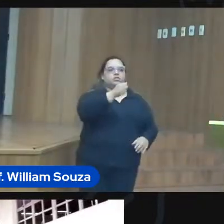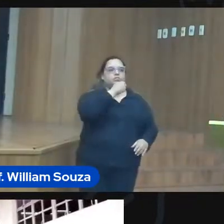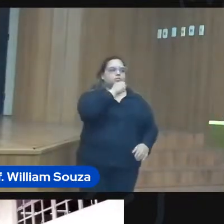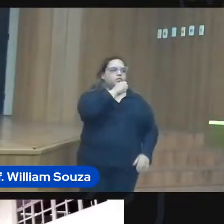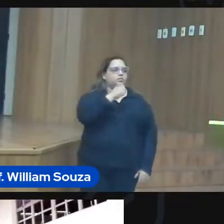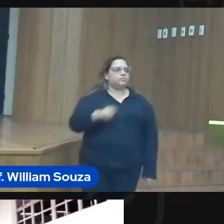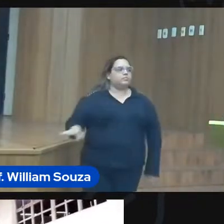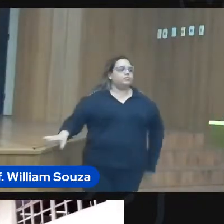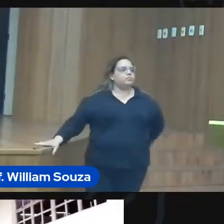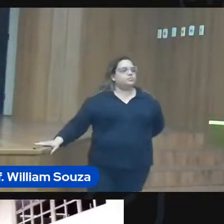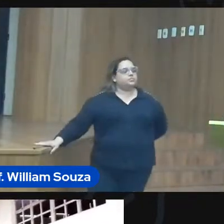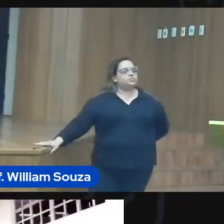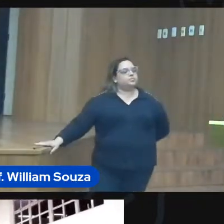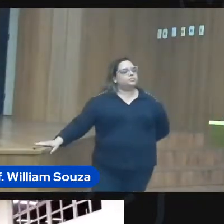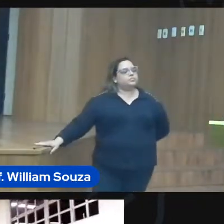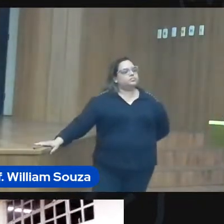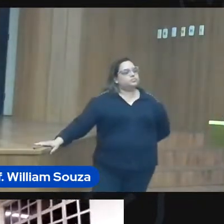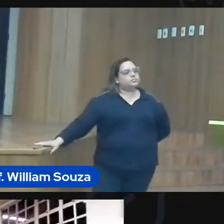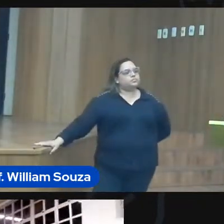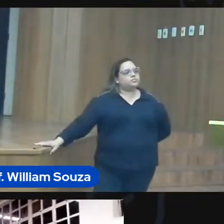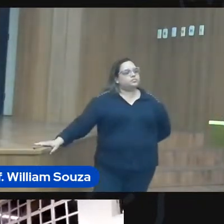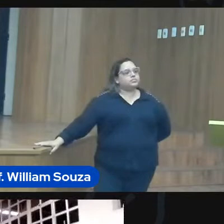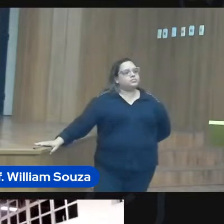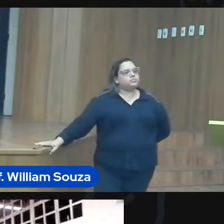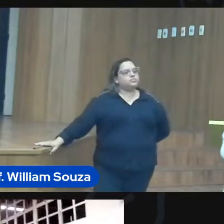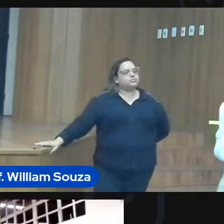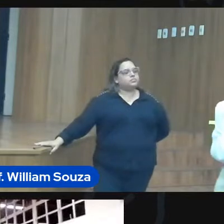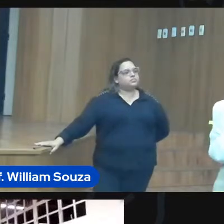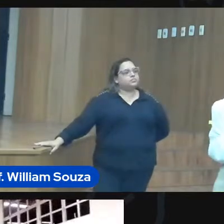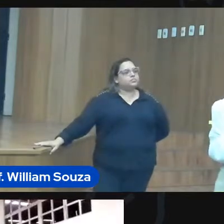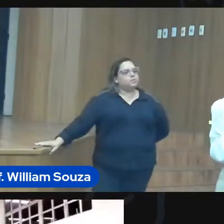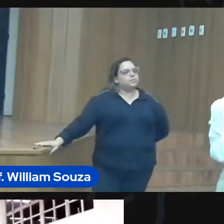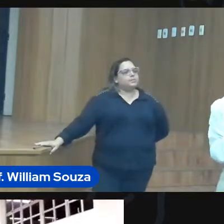vocês para os devidos questionamentos.